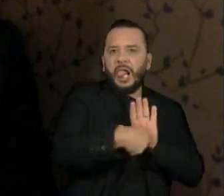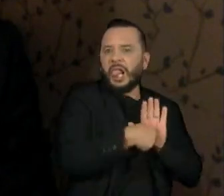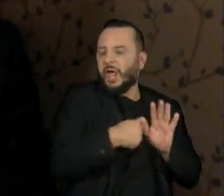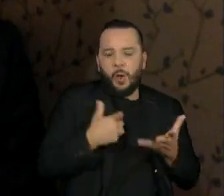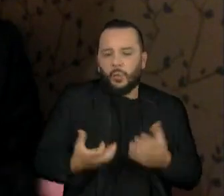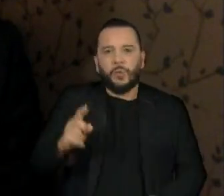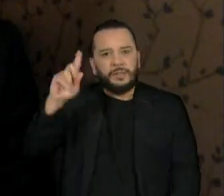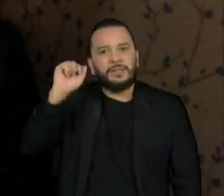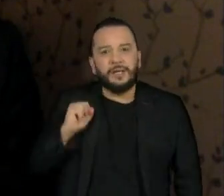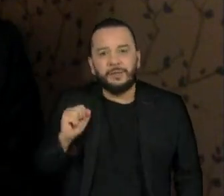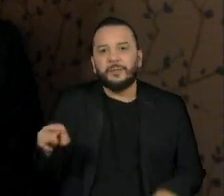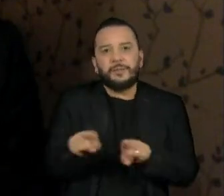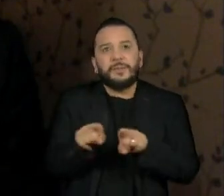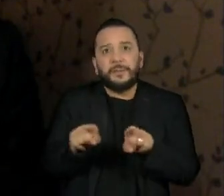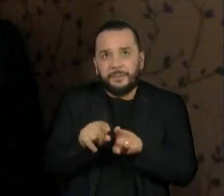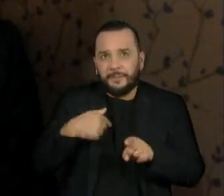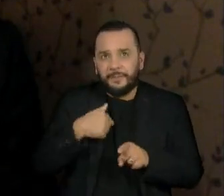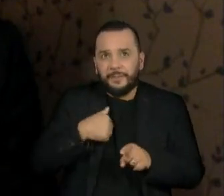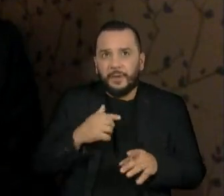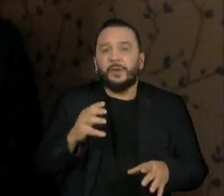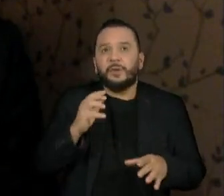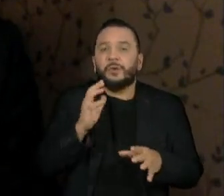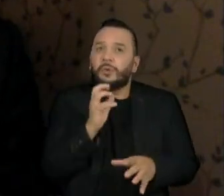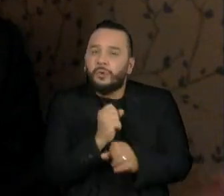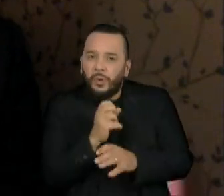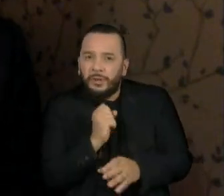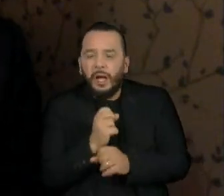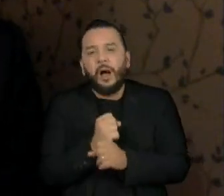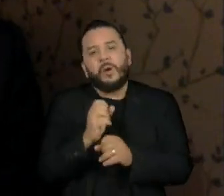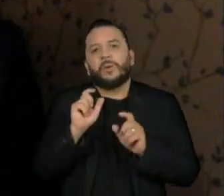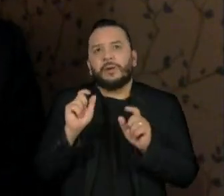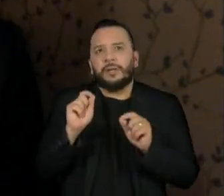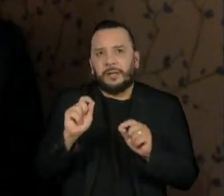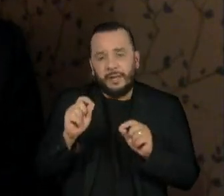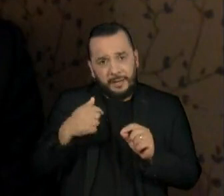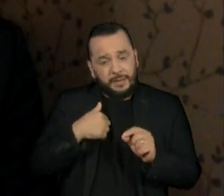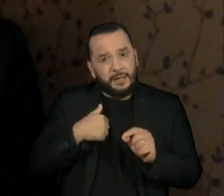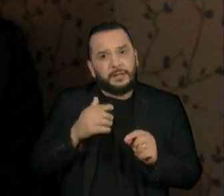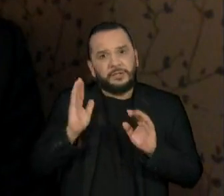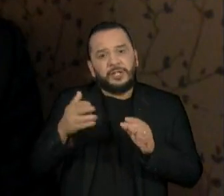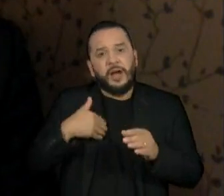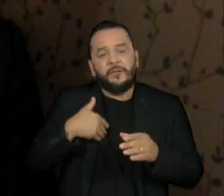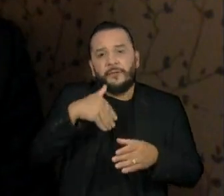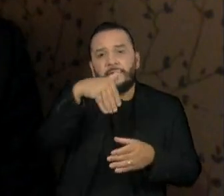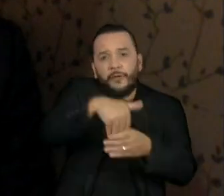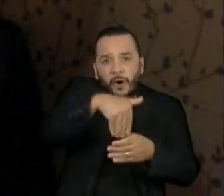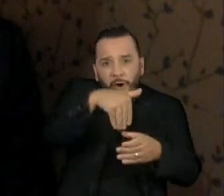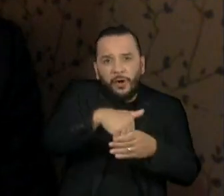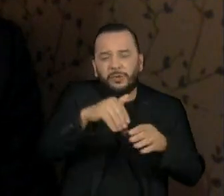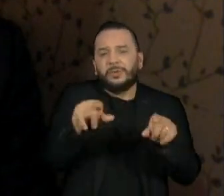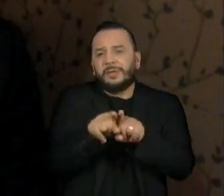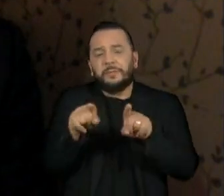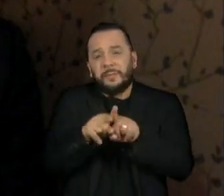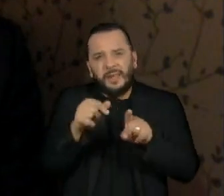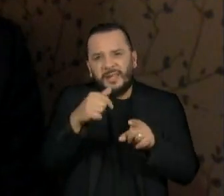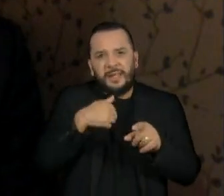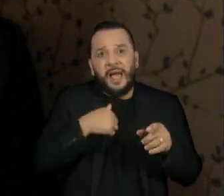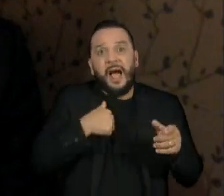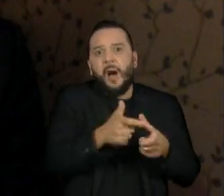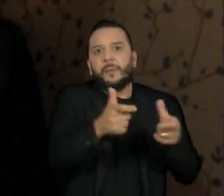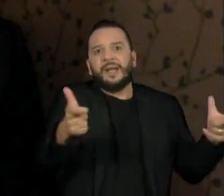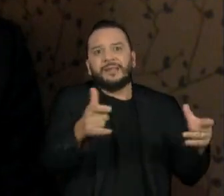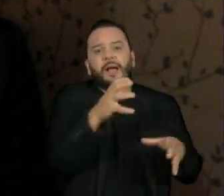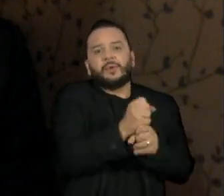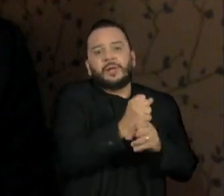como, por exemplo, aumentar o número de módulos fiscais. Sim. E aumentar o marco temporal. Eu quero aqui discordar